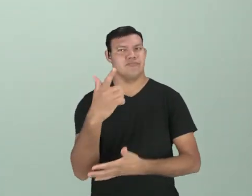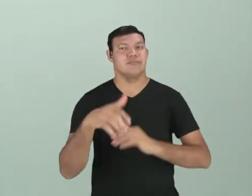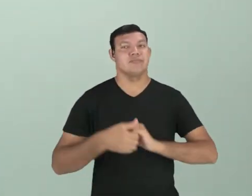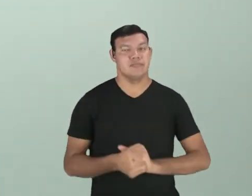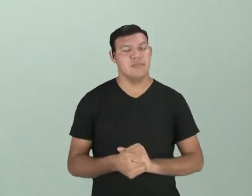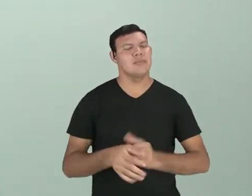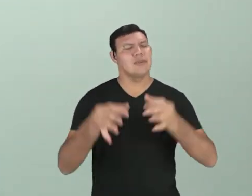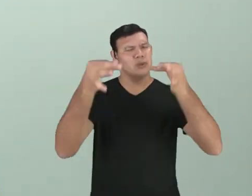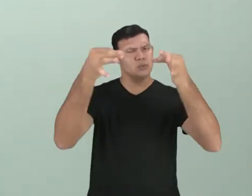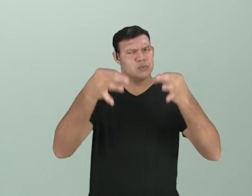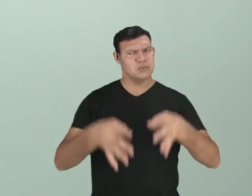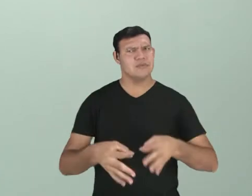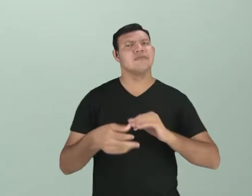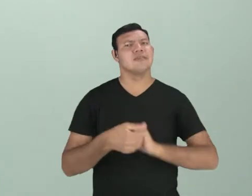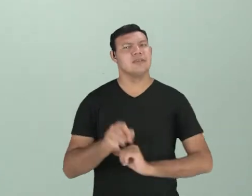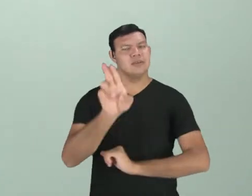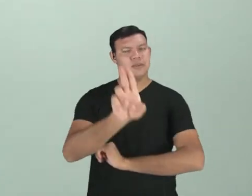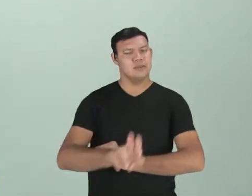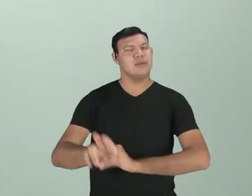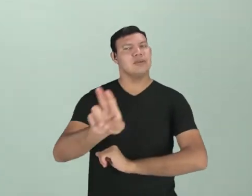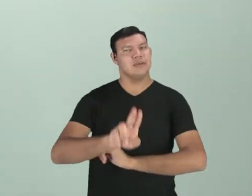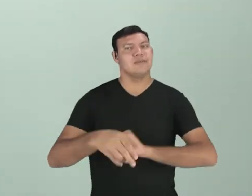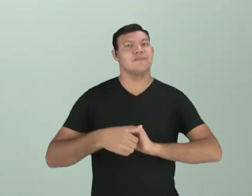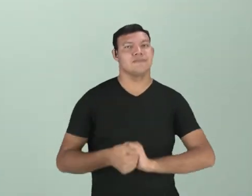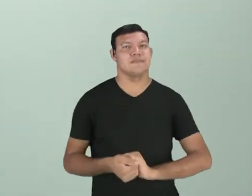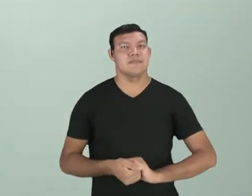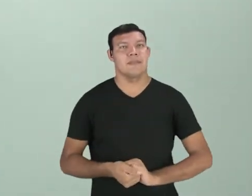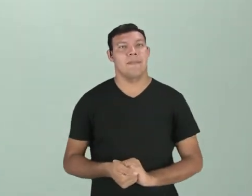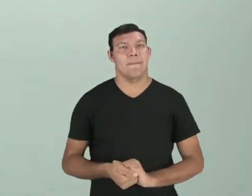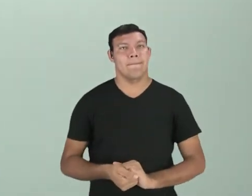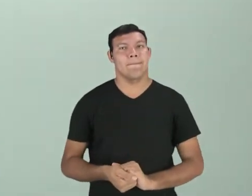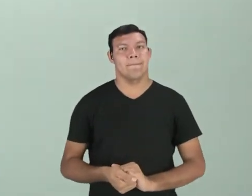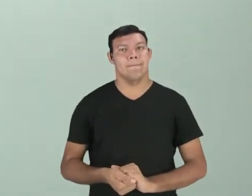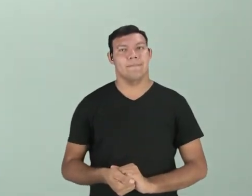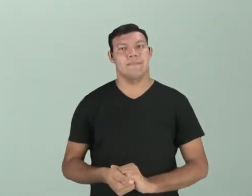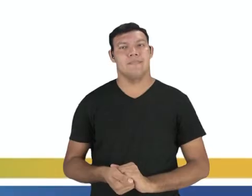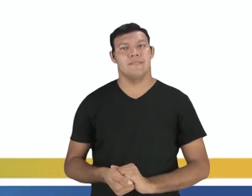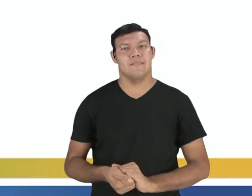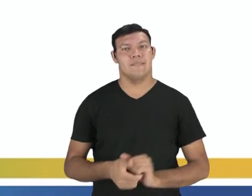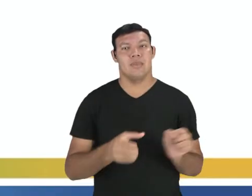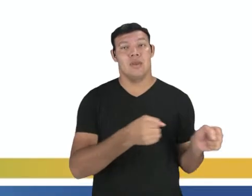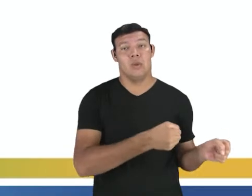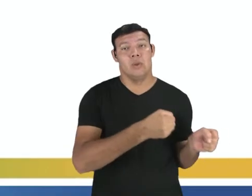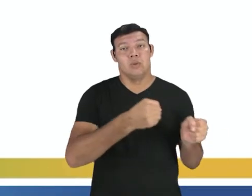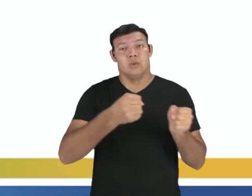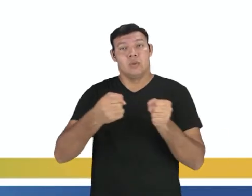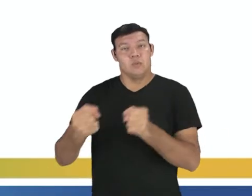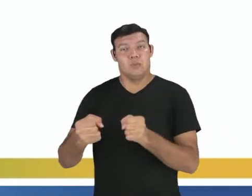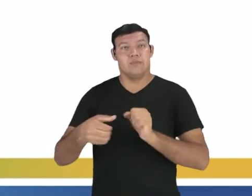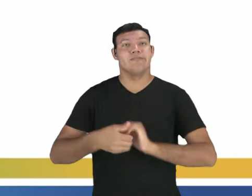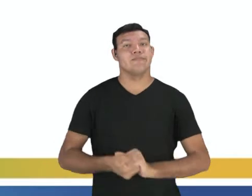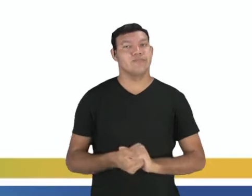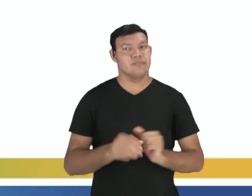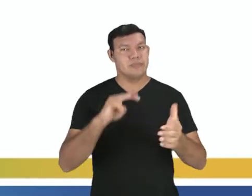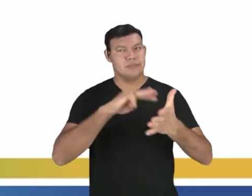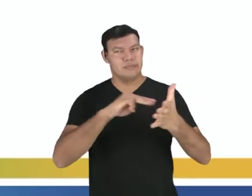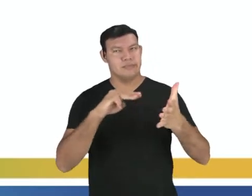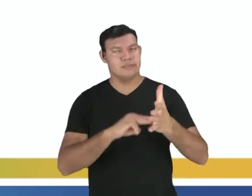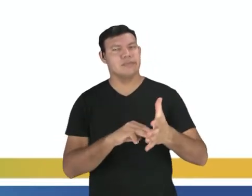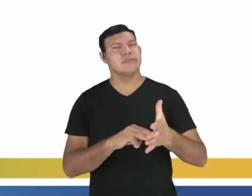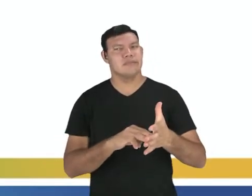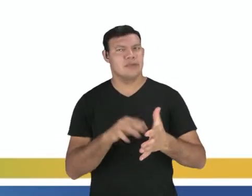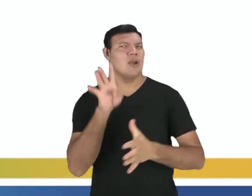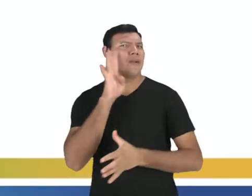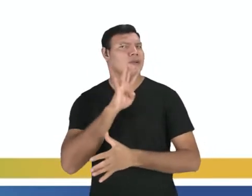ali certeza do que você está utilizando. Próximo, autoridade. É um método muito